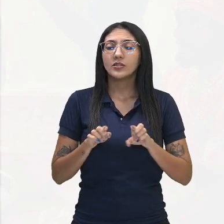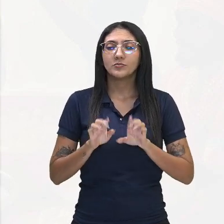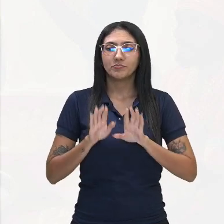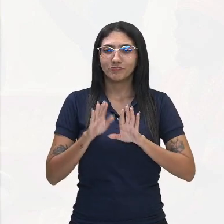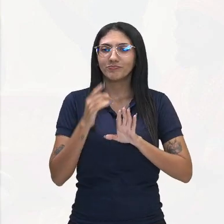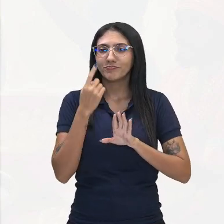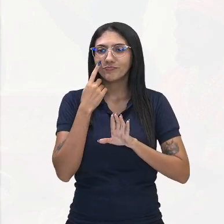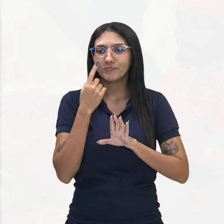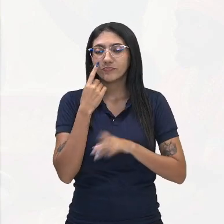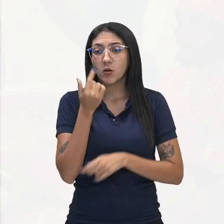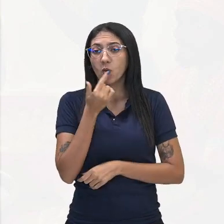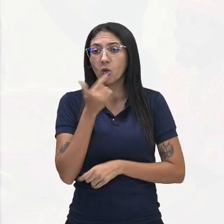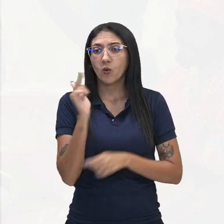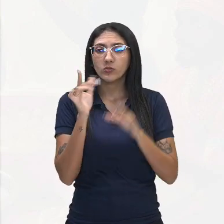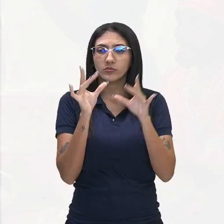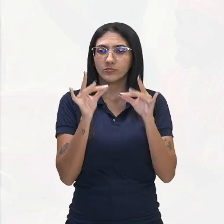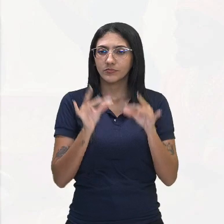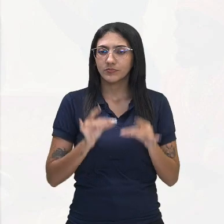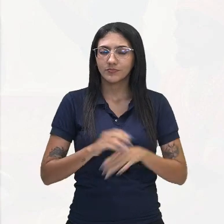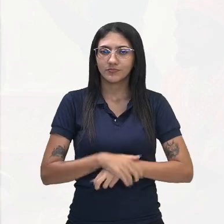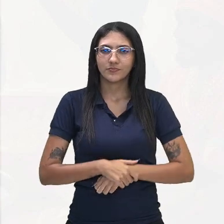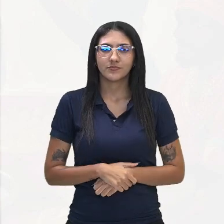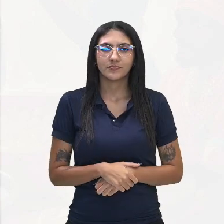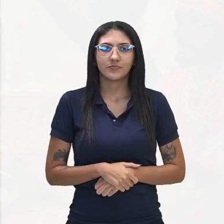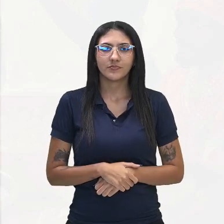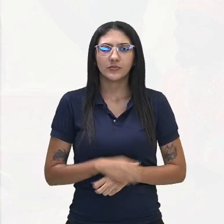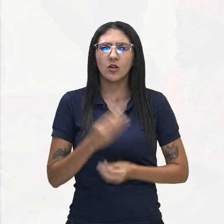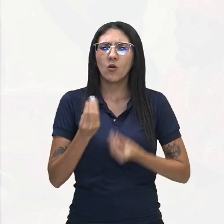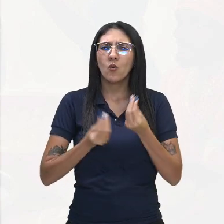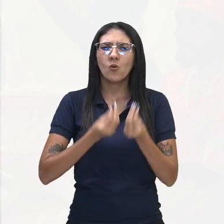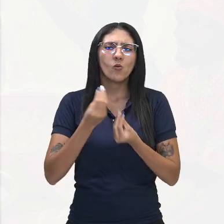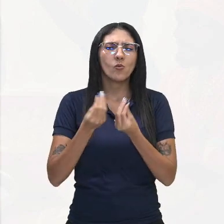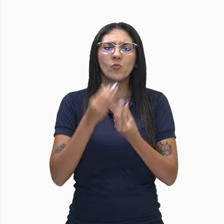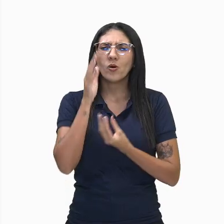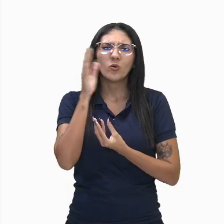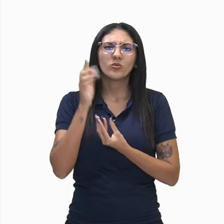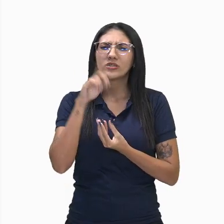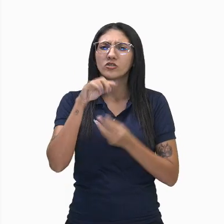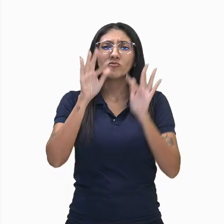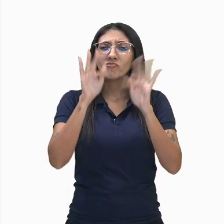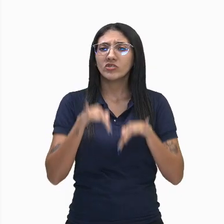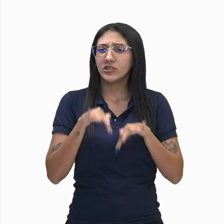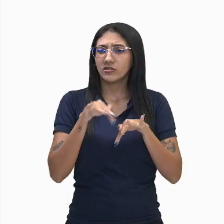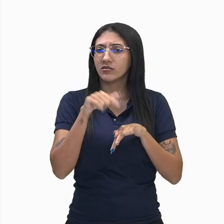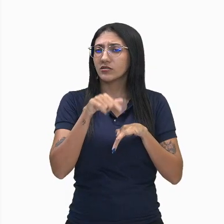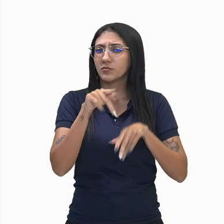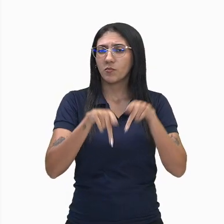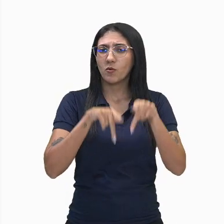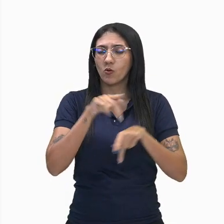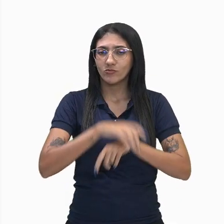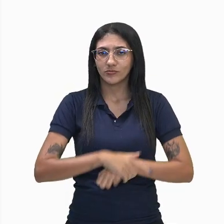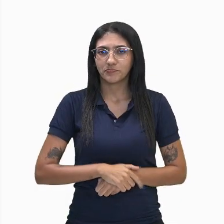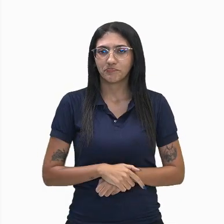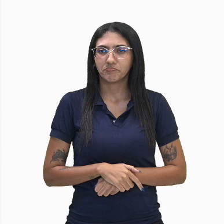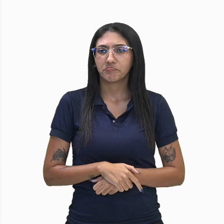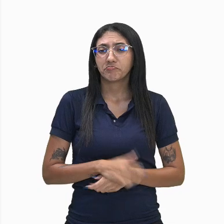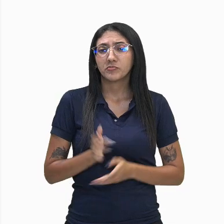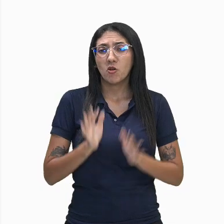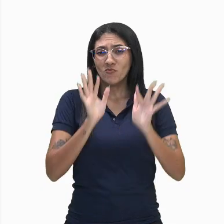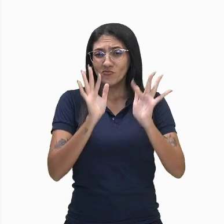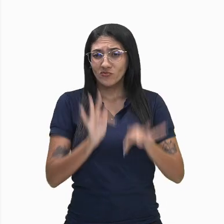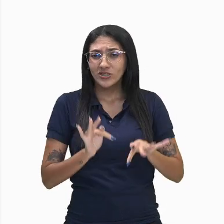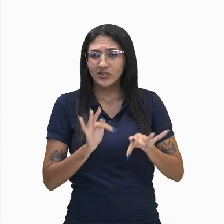lá então. Como que vai acontecer o processo de declínio desse povo? O declínio do Império de